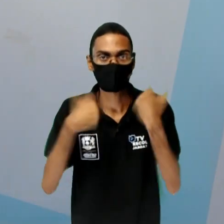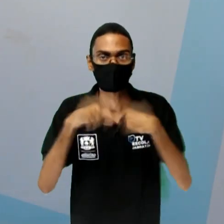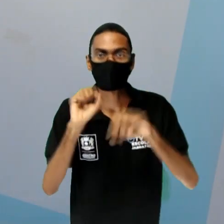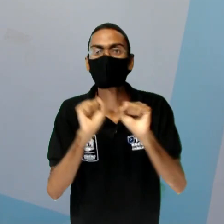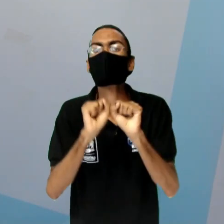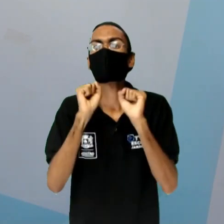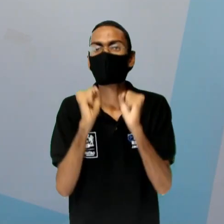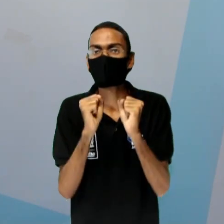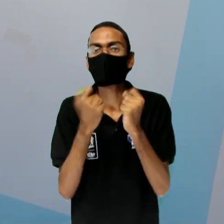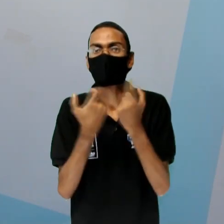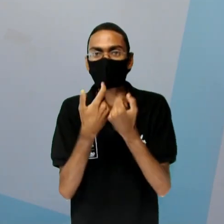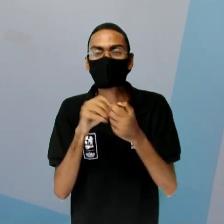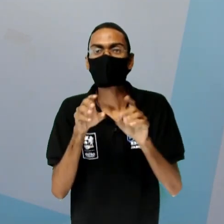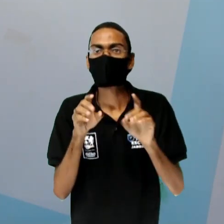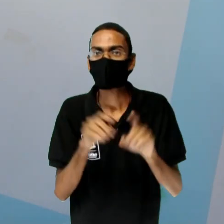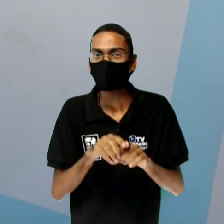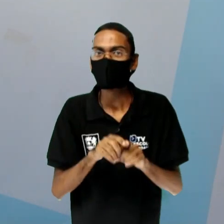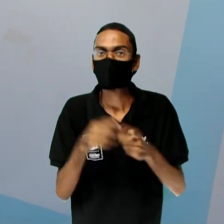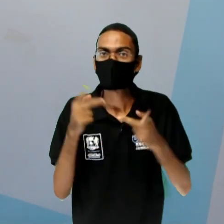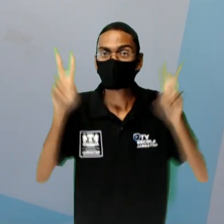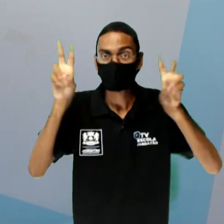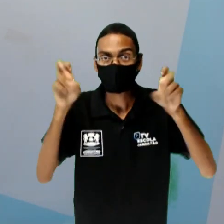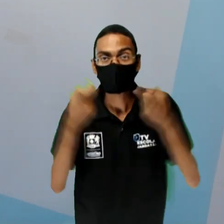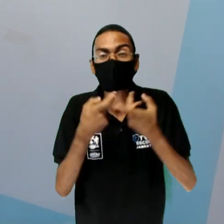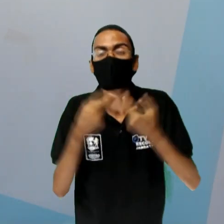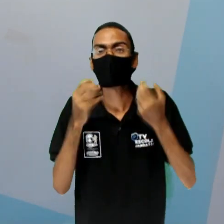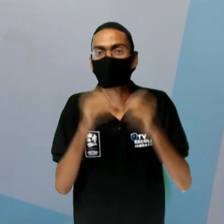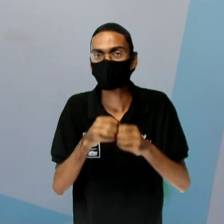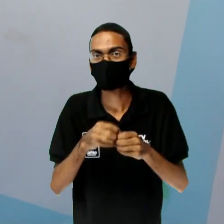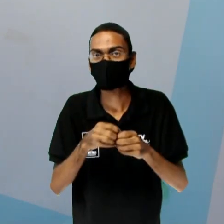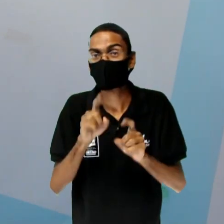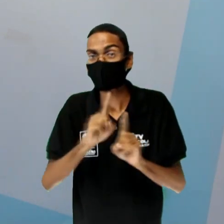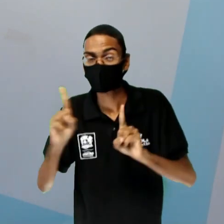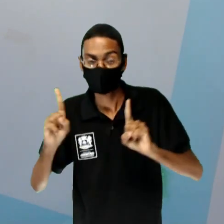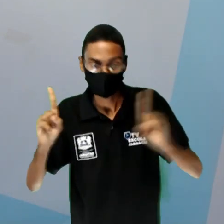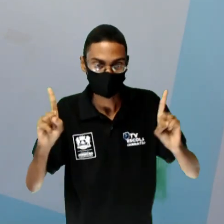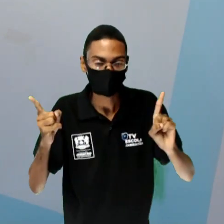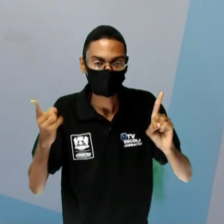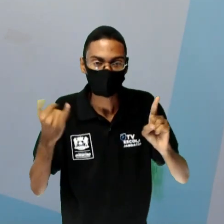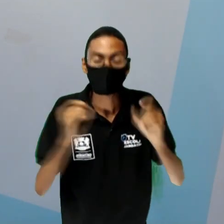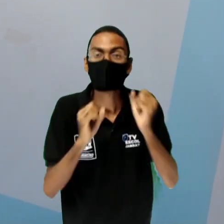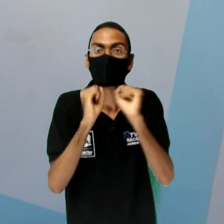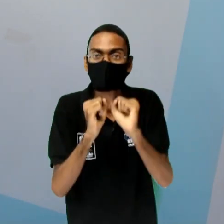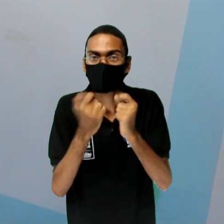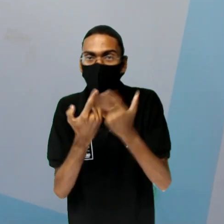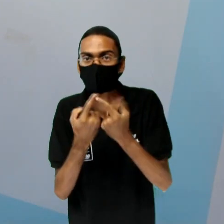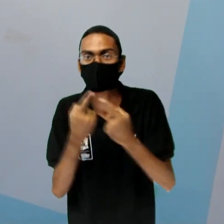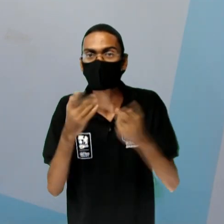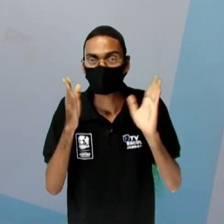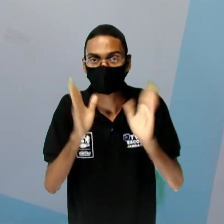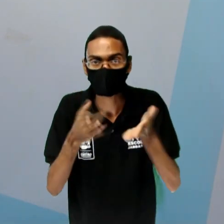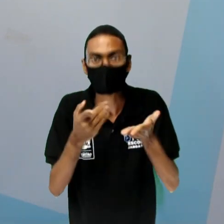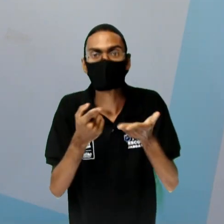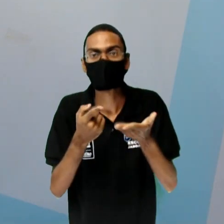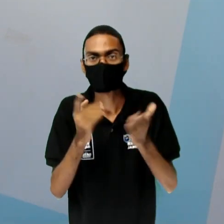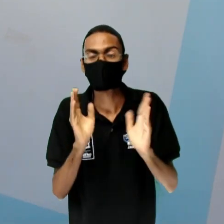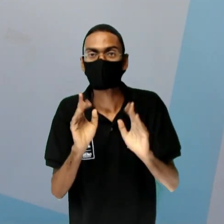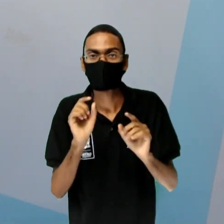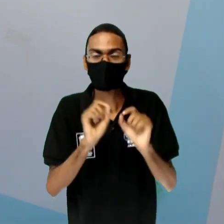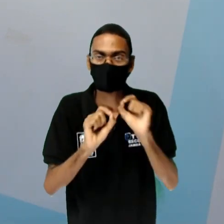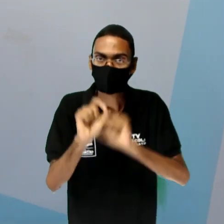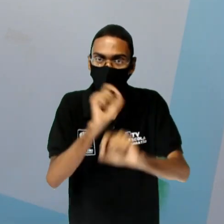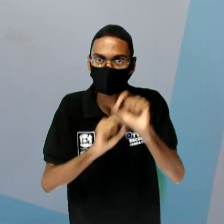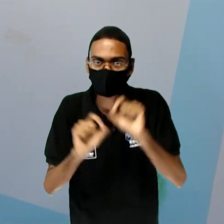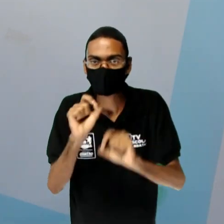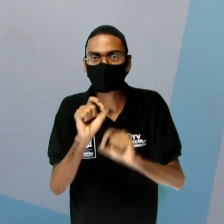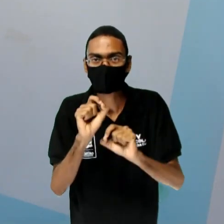naturalmente, algumas condições da vegetação, elas são, em parte, definidas pelas questões climáticas. Mas vamos lá, quais